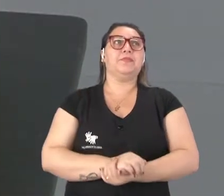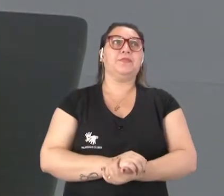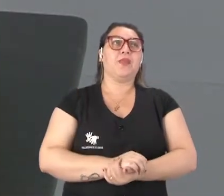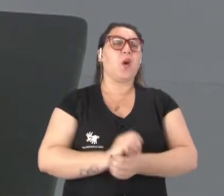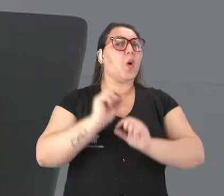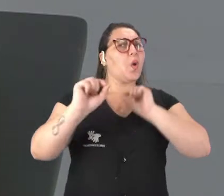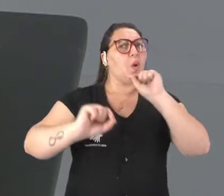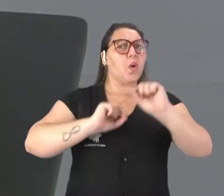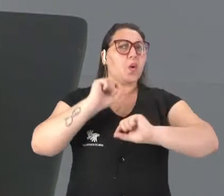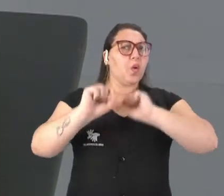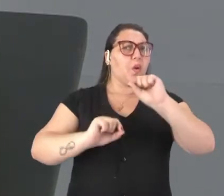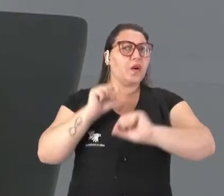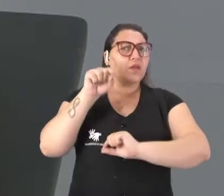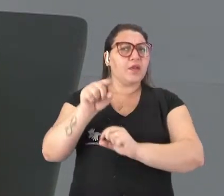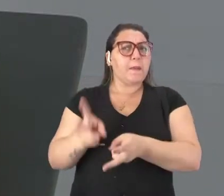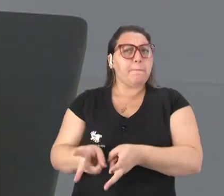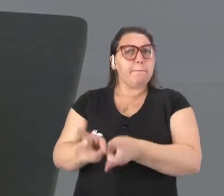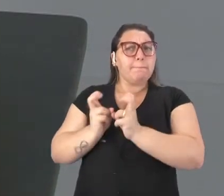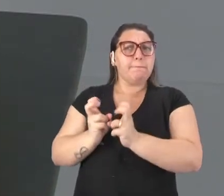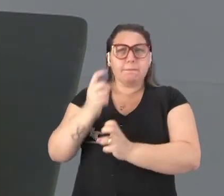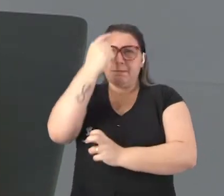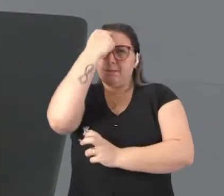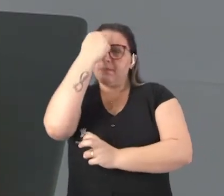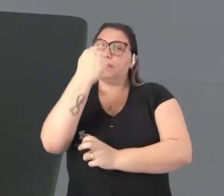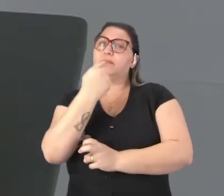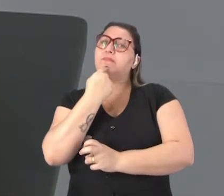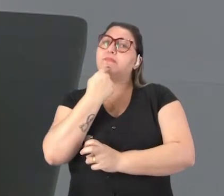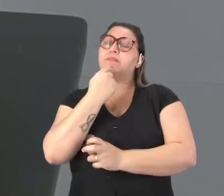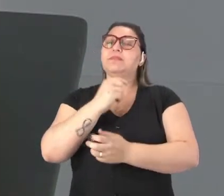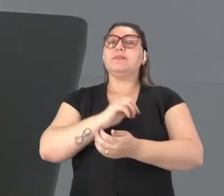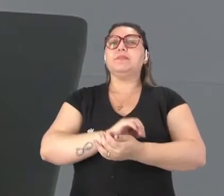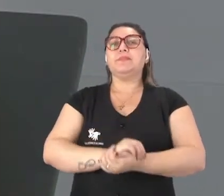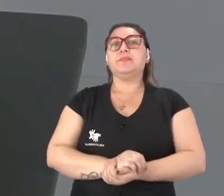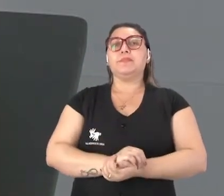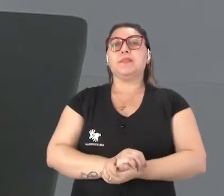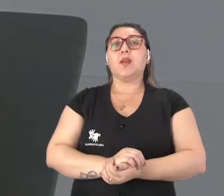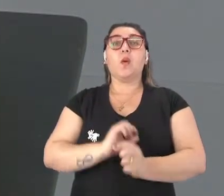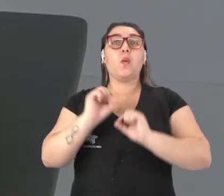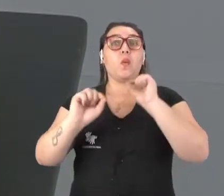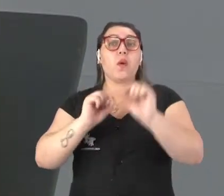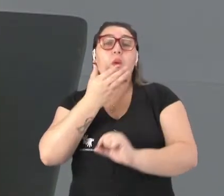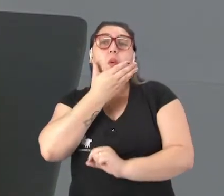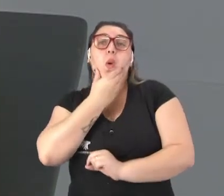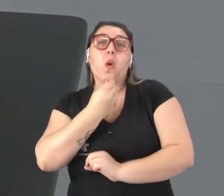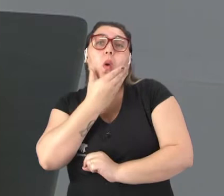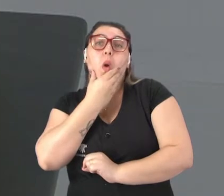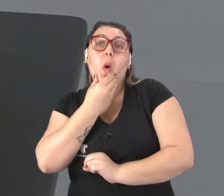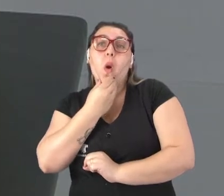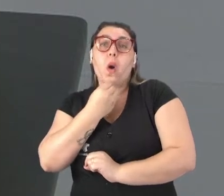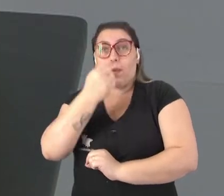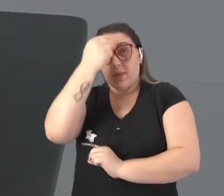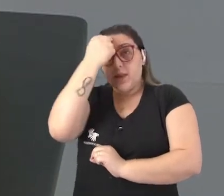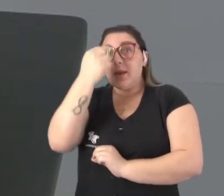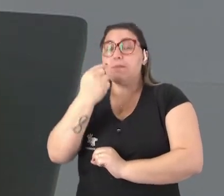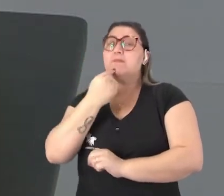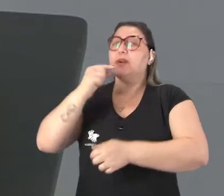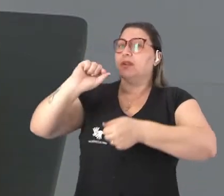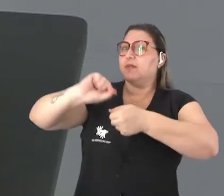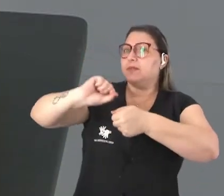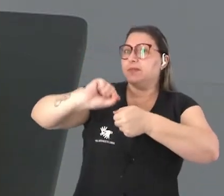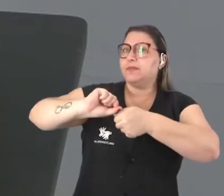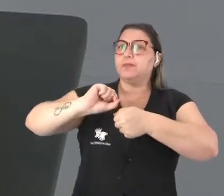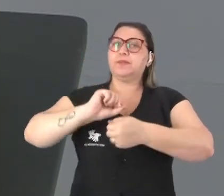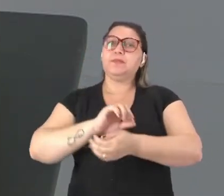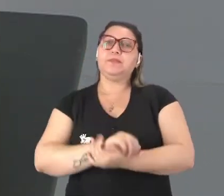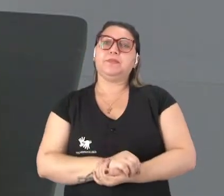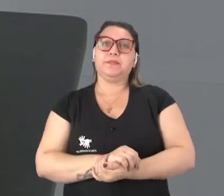O que você percebe nessa imagem? O que o homem da imagem está fazendo?